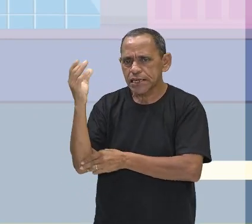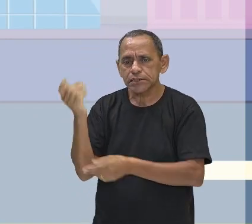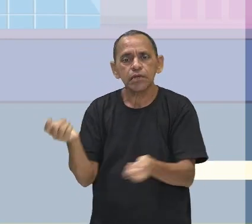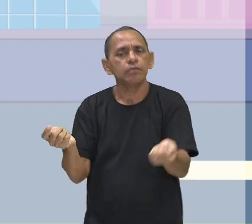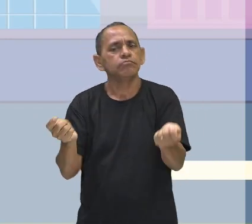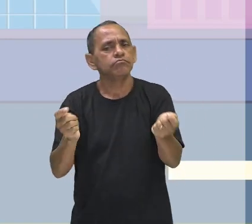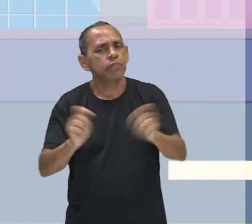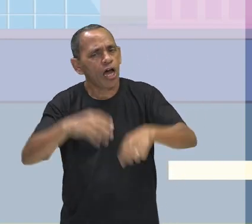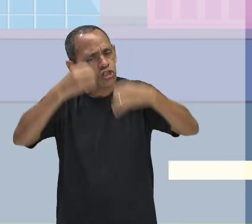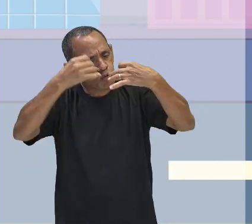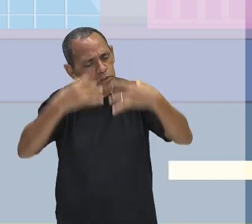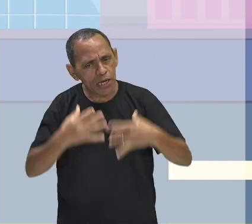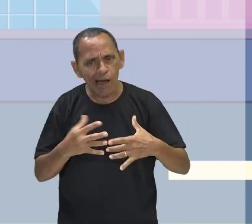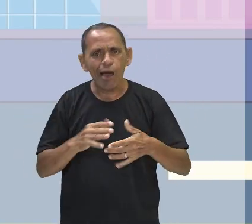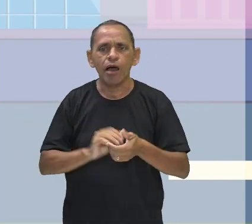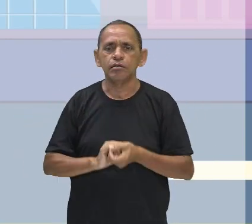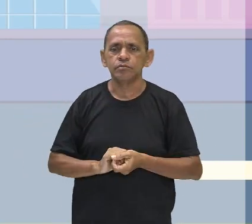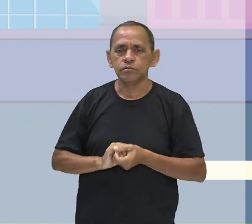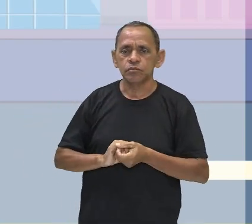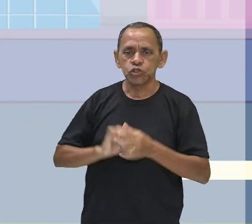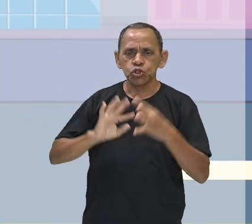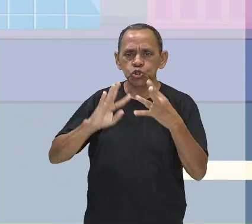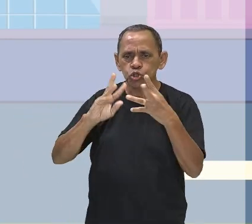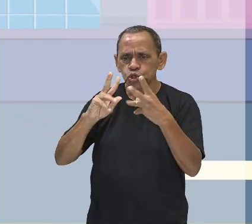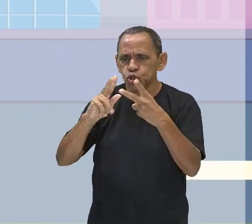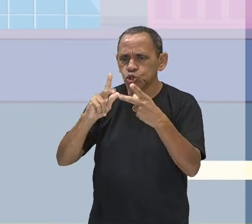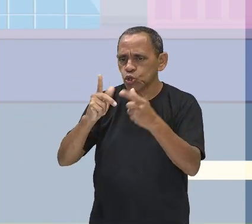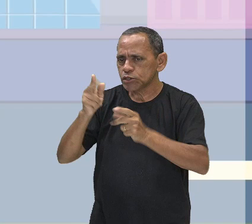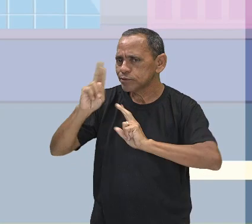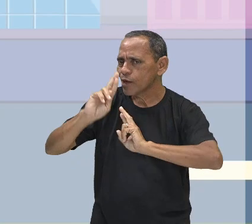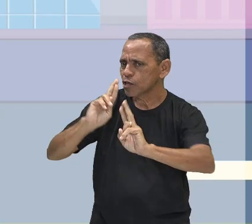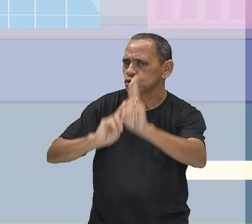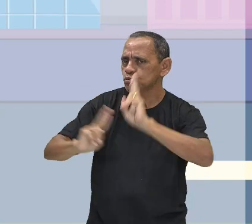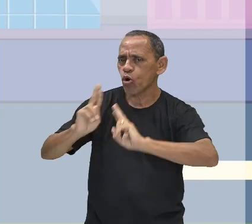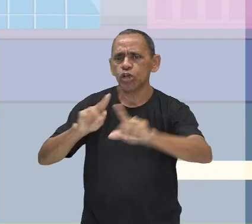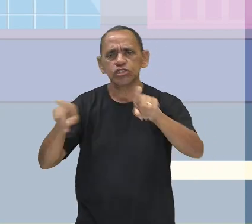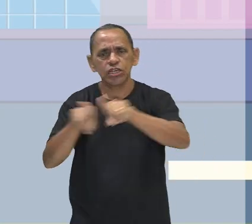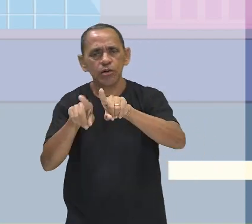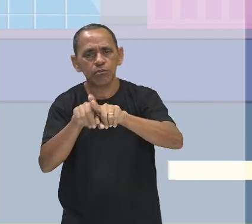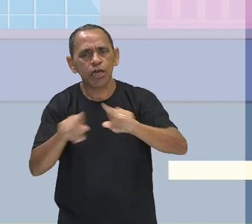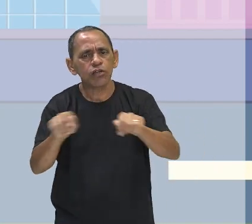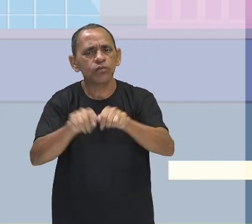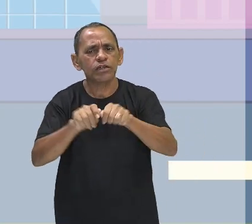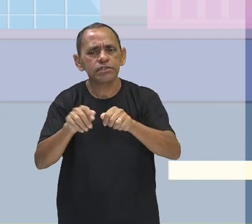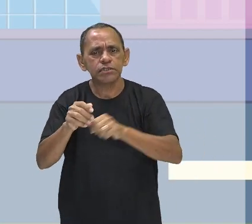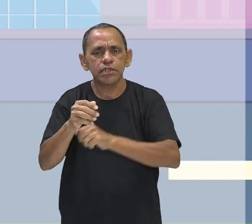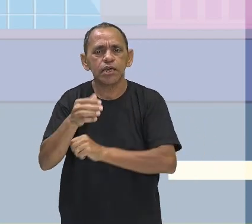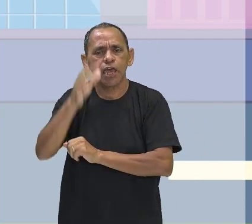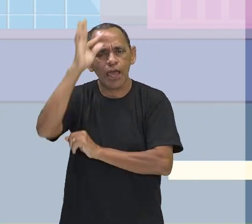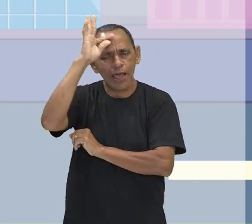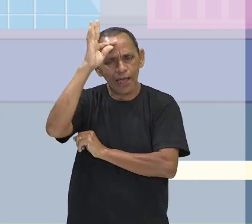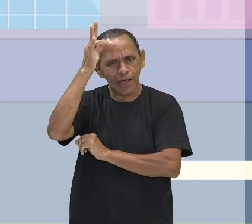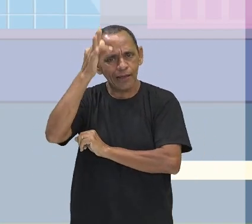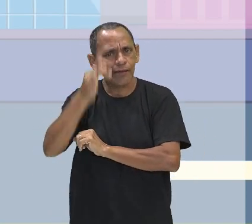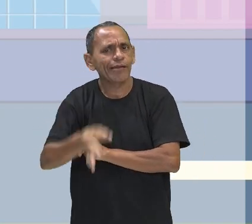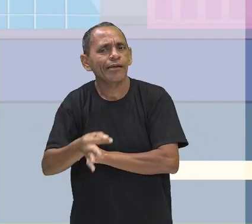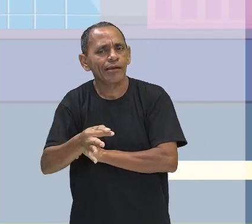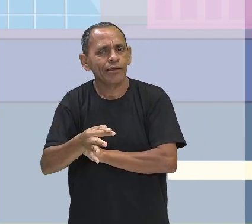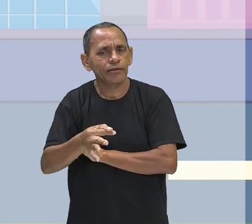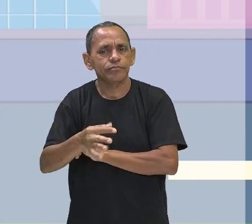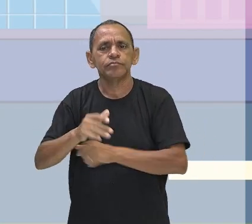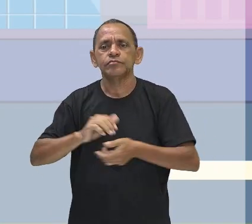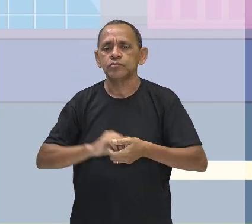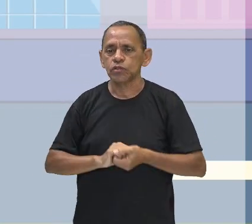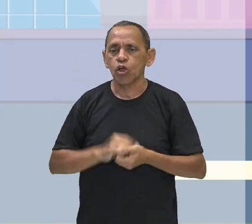dar explicações, de nos dar respostas e de fazer-nos compreender como a sociedade se